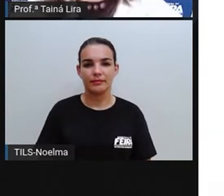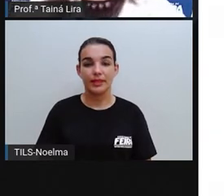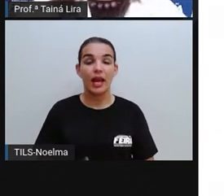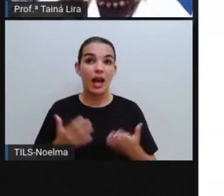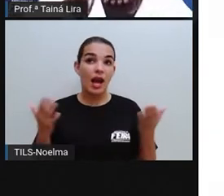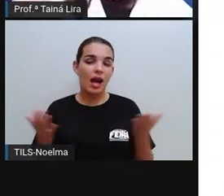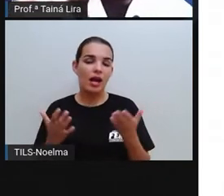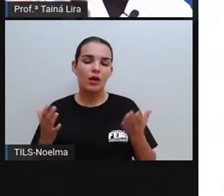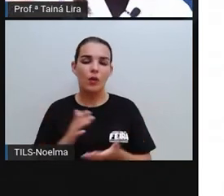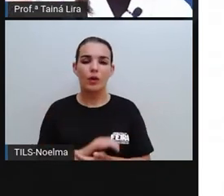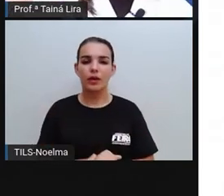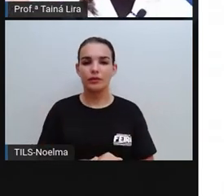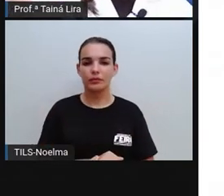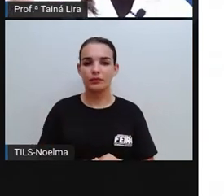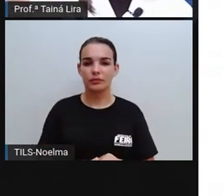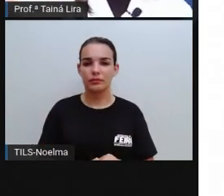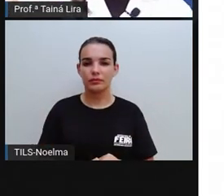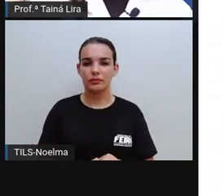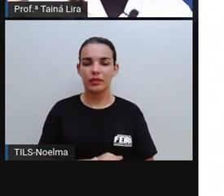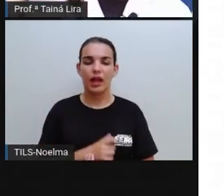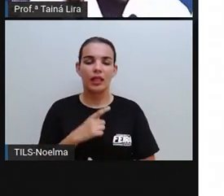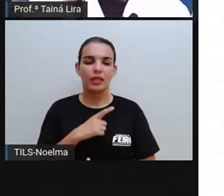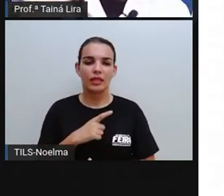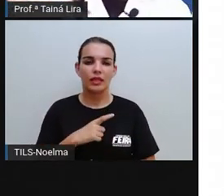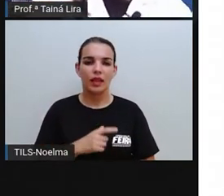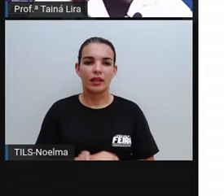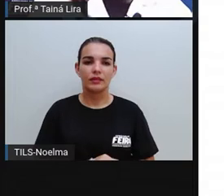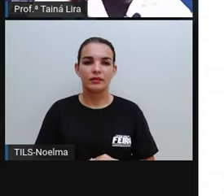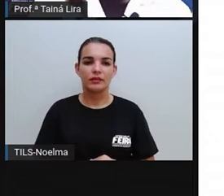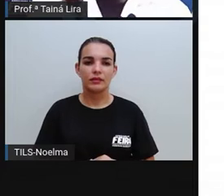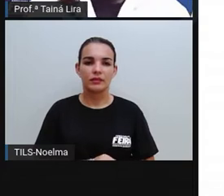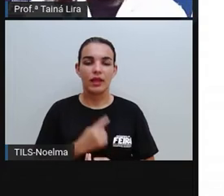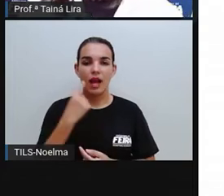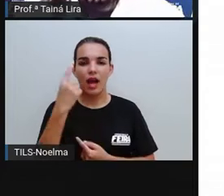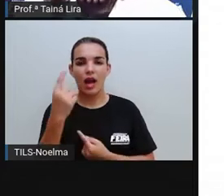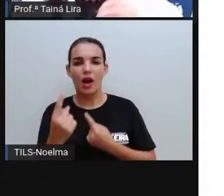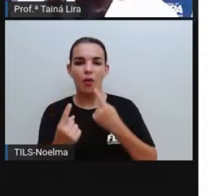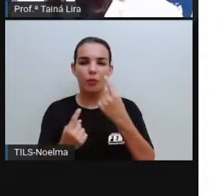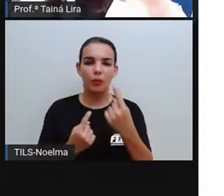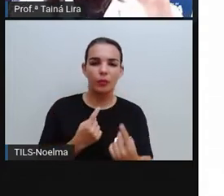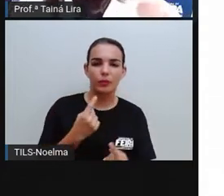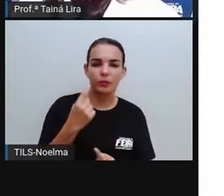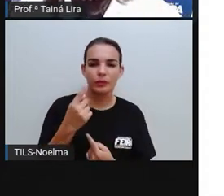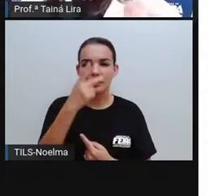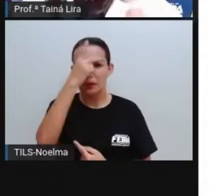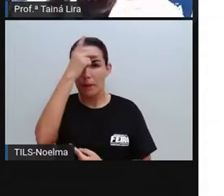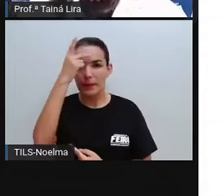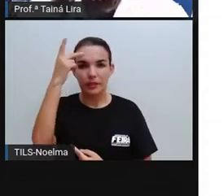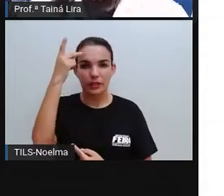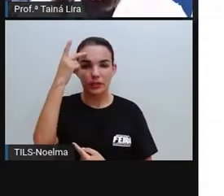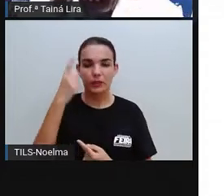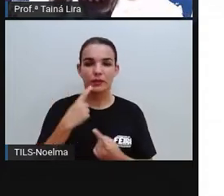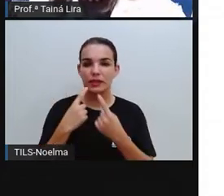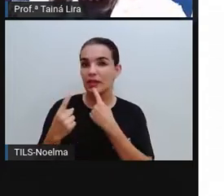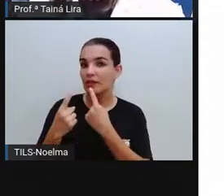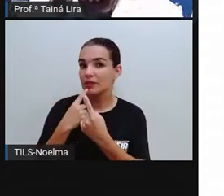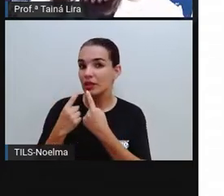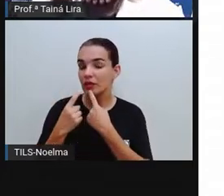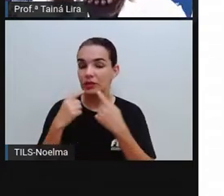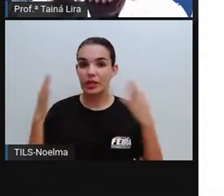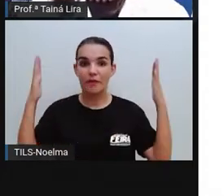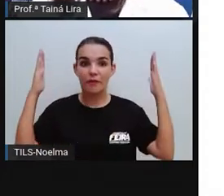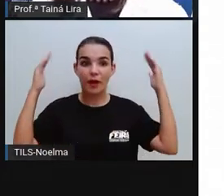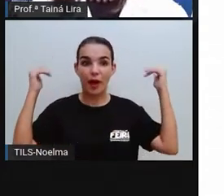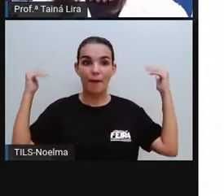E aí, agora, eu trouxe para que o segundo ano veja alguns entrevistadores